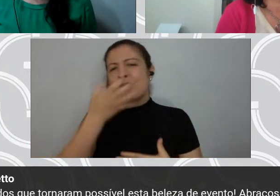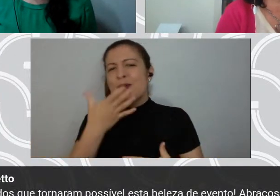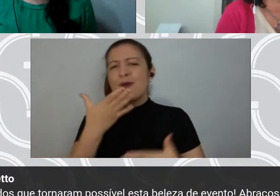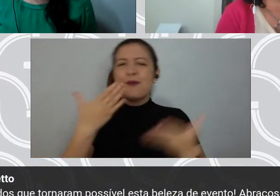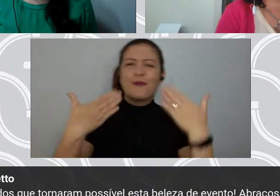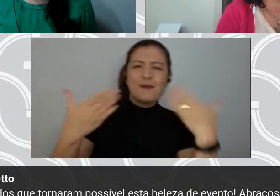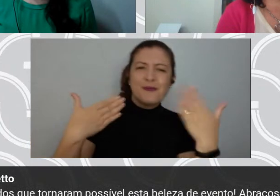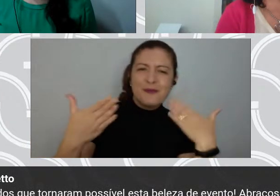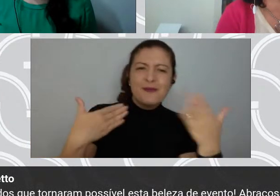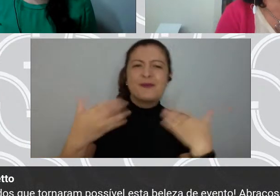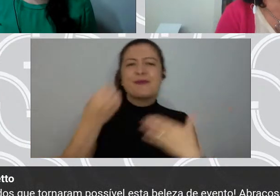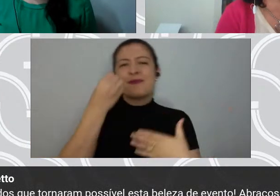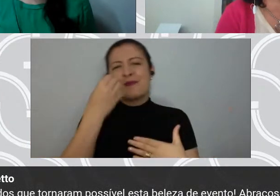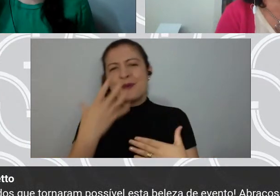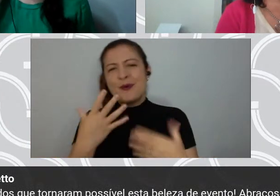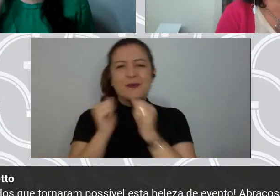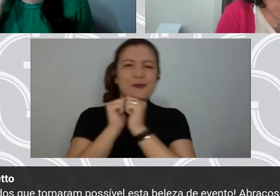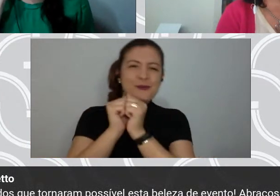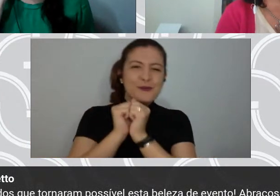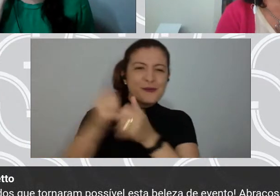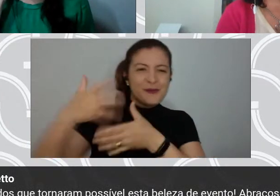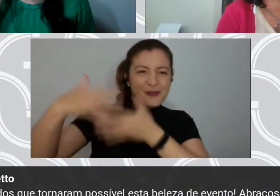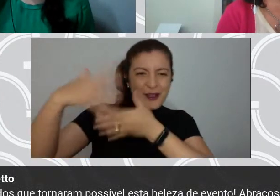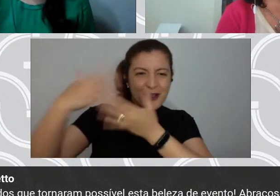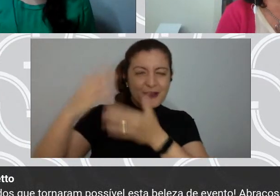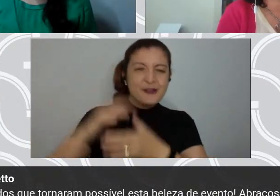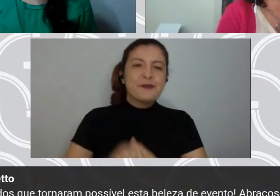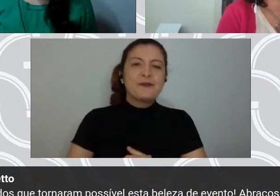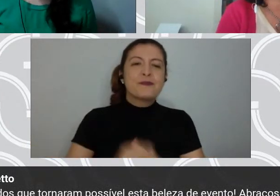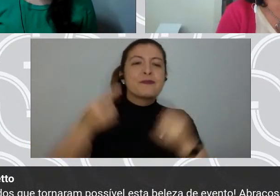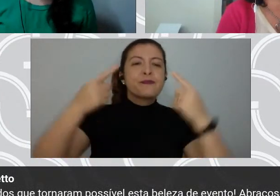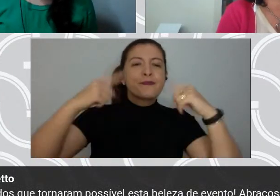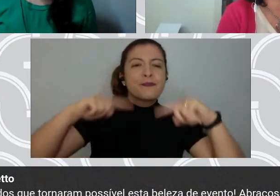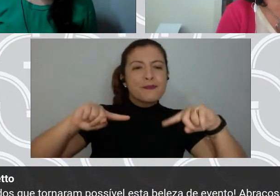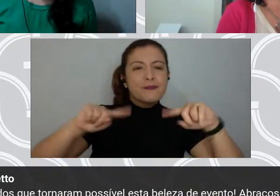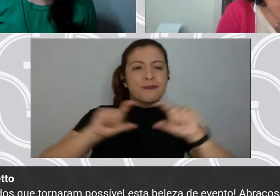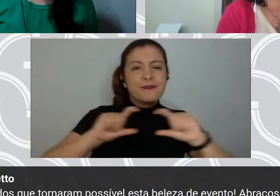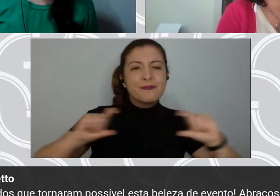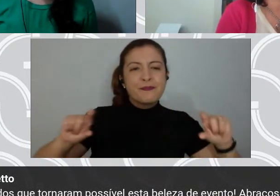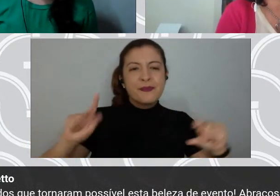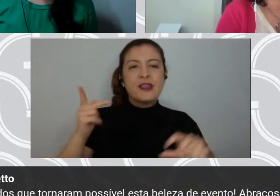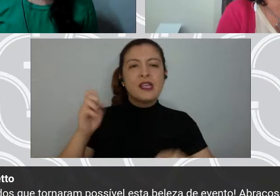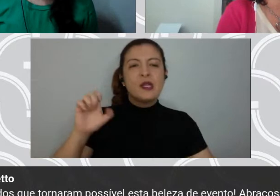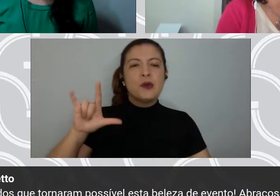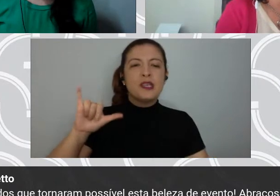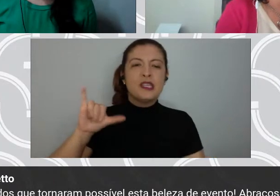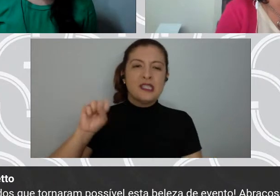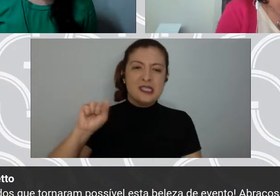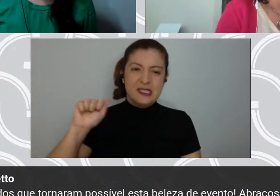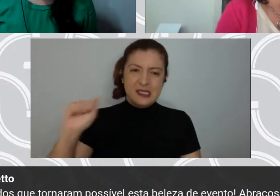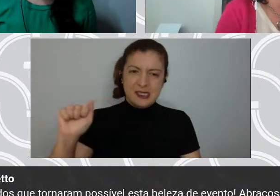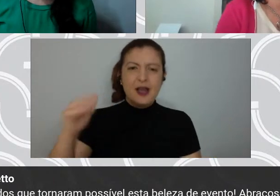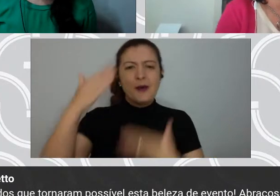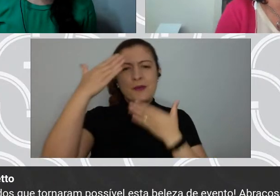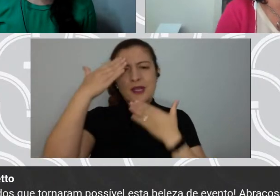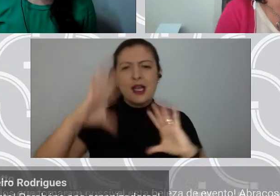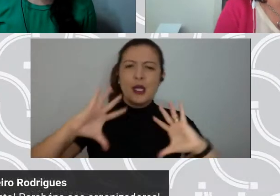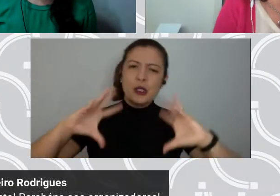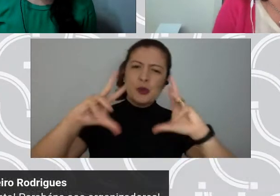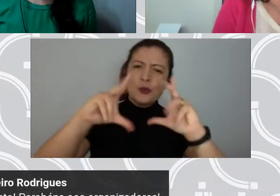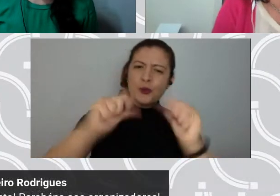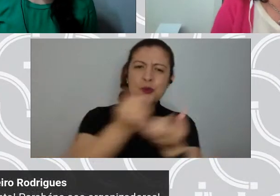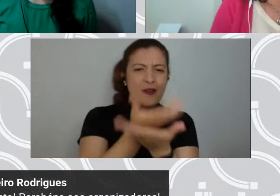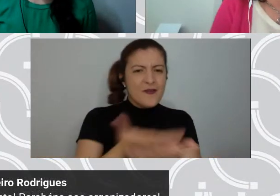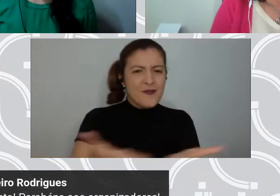a Heloísa Neto, obrigada a todos que tornaram possível essa beleza de evento. Abraços desde Porto